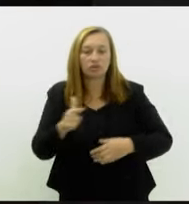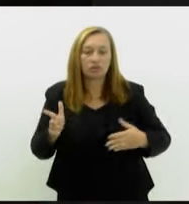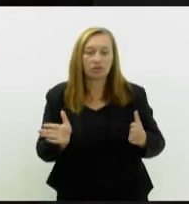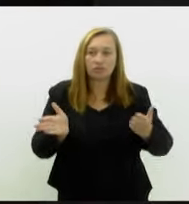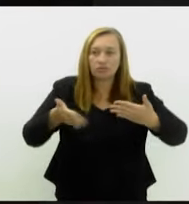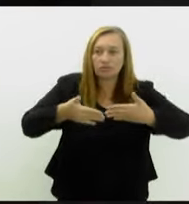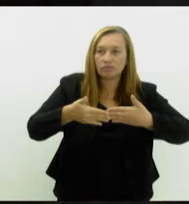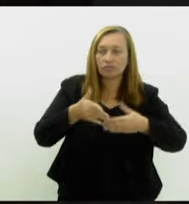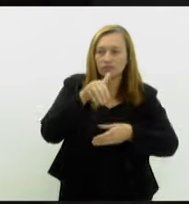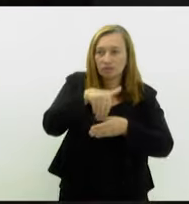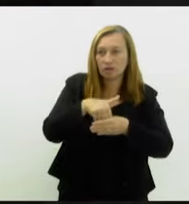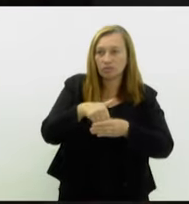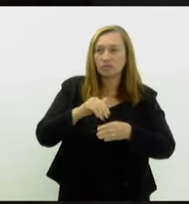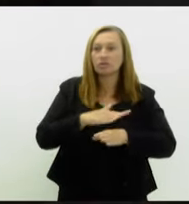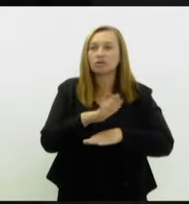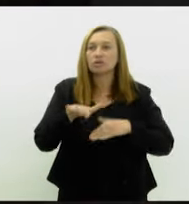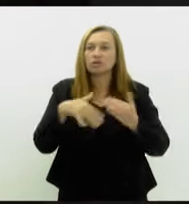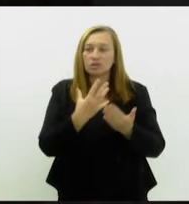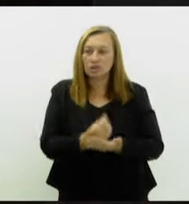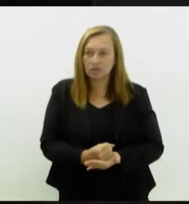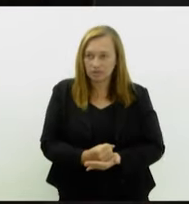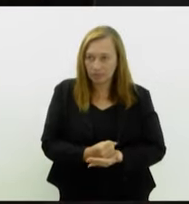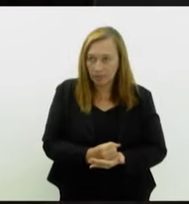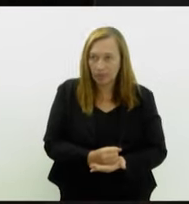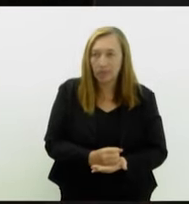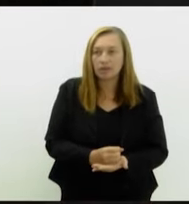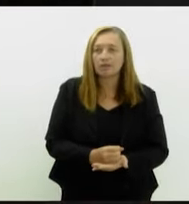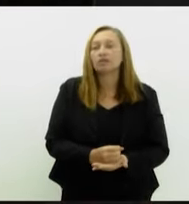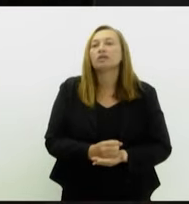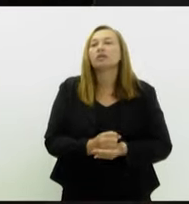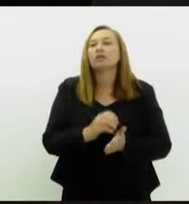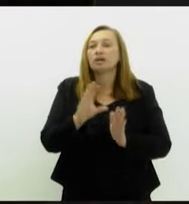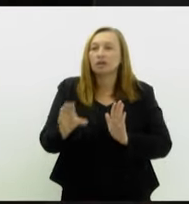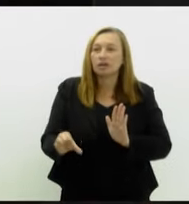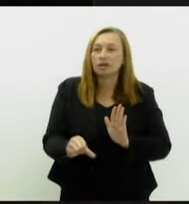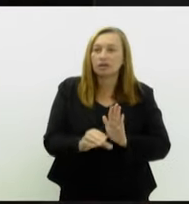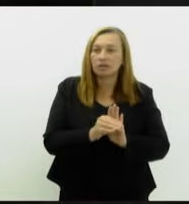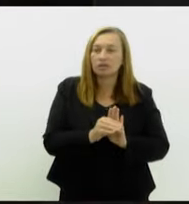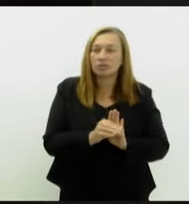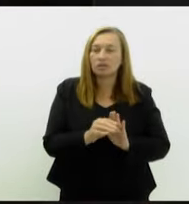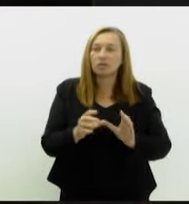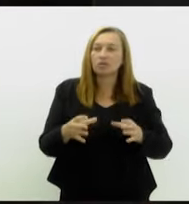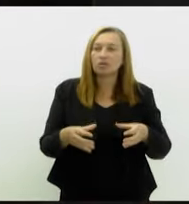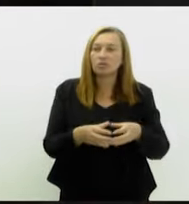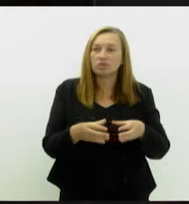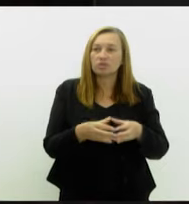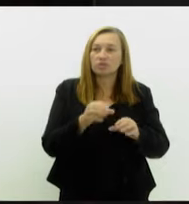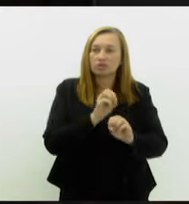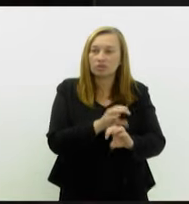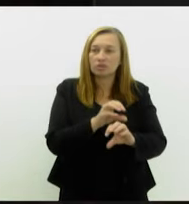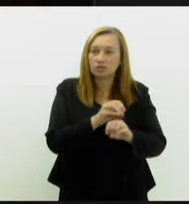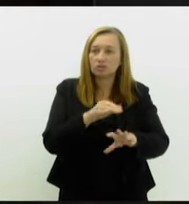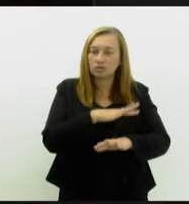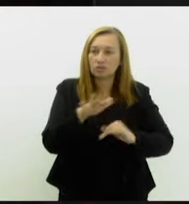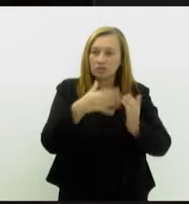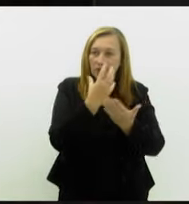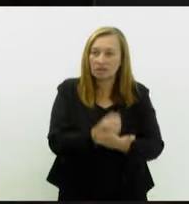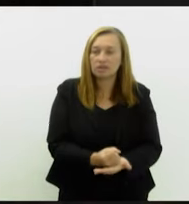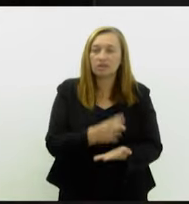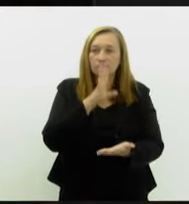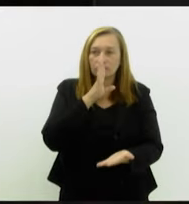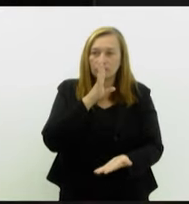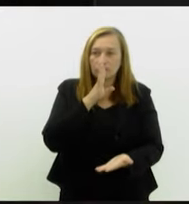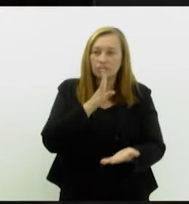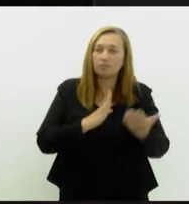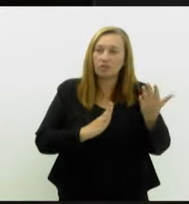encerrada a discussão. Em votação. A emenda da Comissão de Educação. Os senhores que aprovam permaneçam como